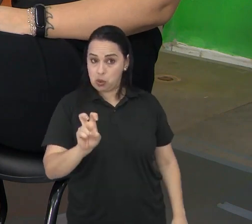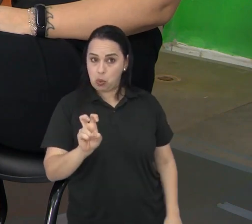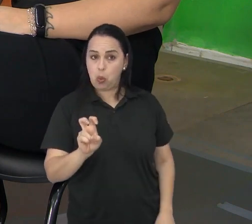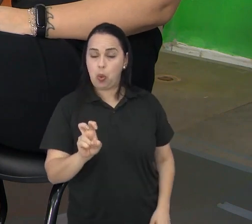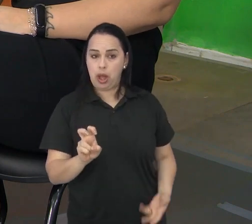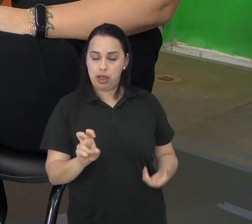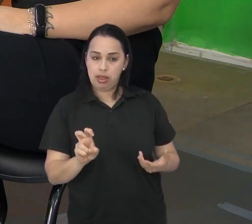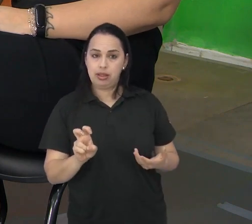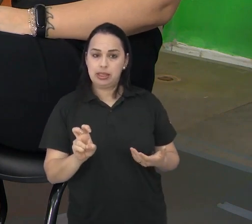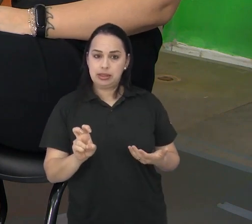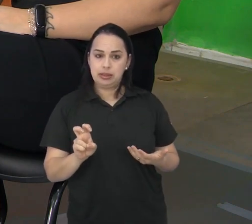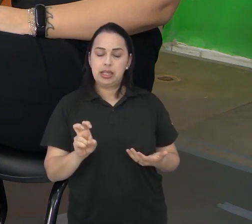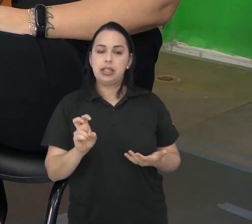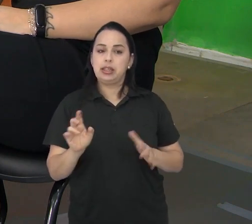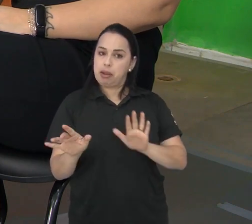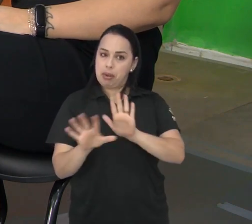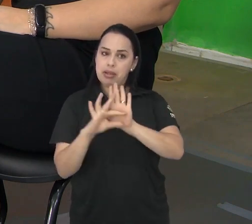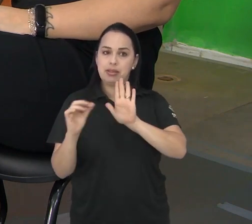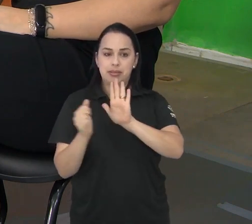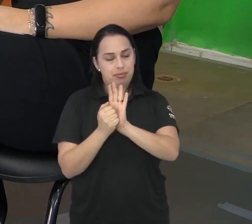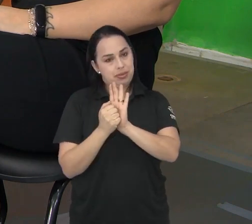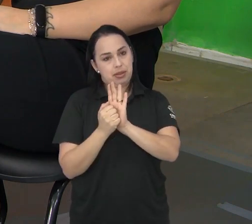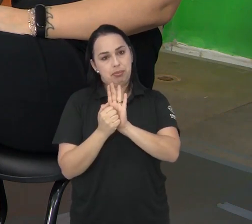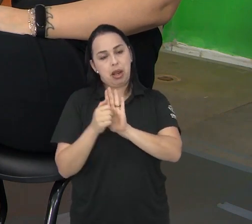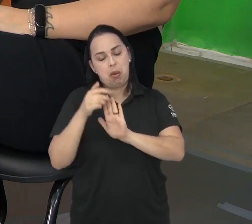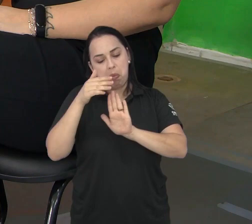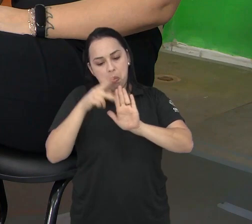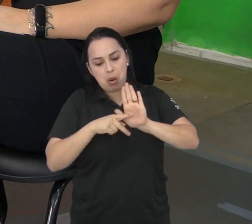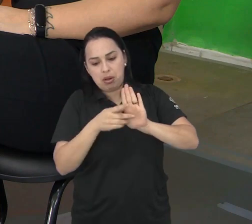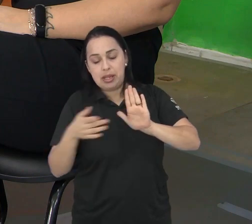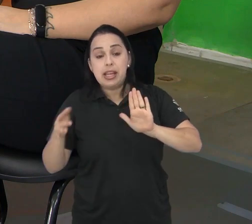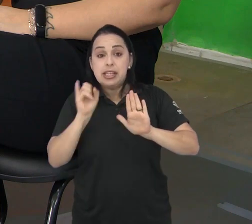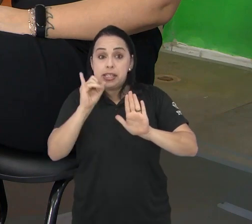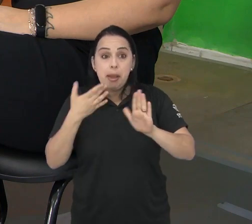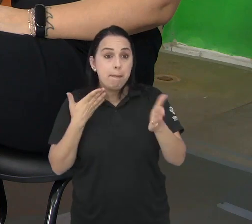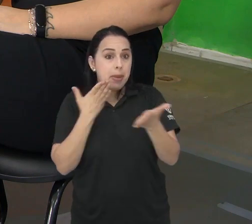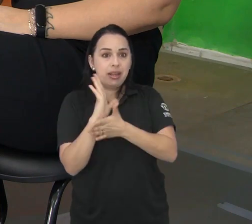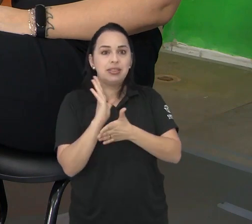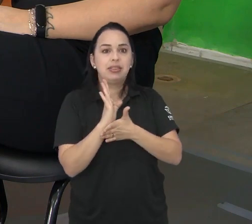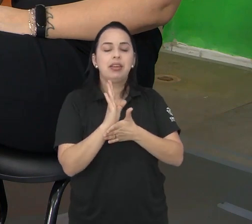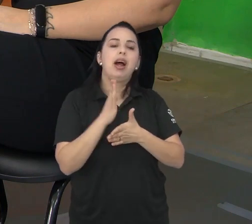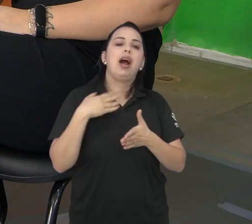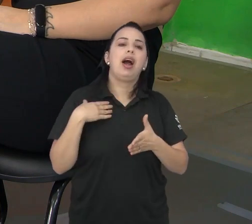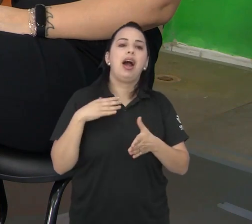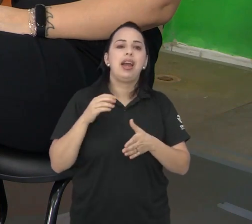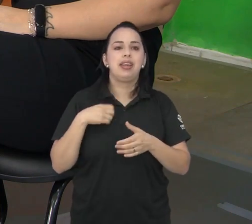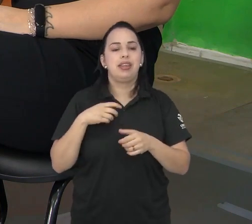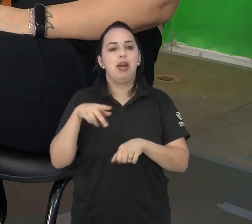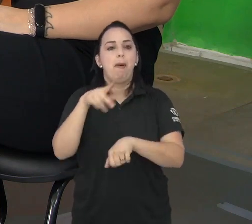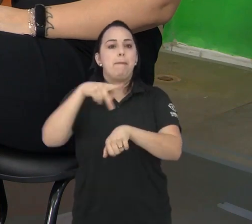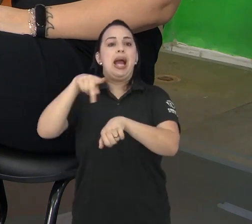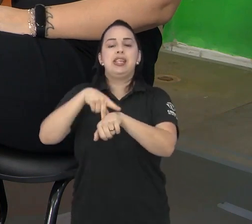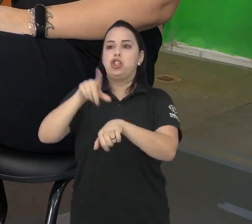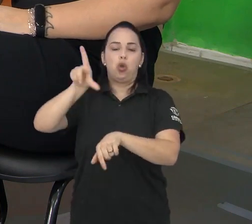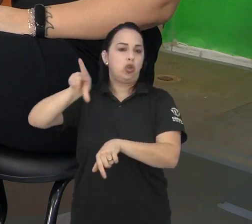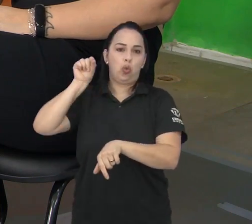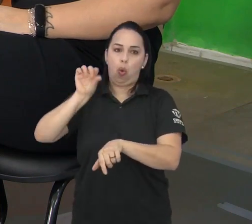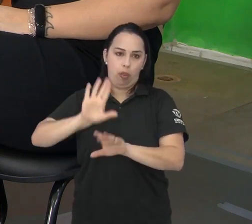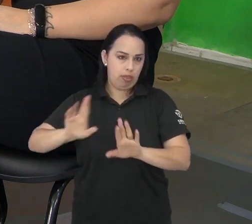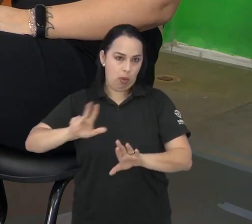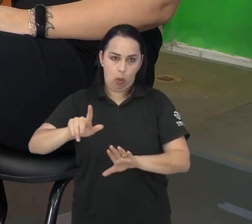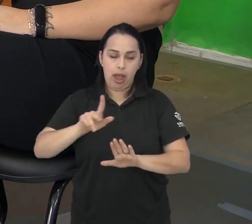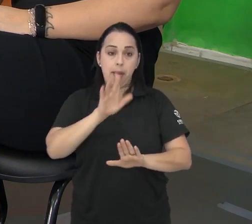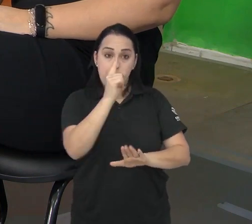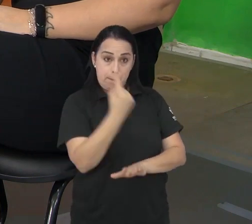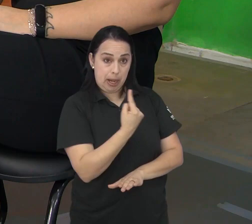né? Até 25 anos e tá se inscrevendo para participar do processo. Enfim, se for aprovado, aí vai para um desses países. Você não